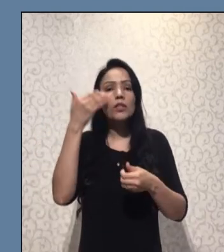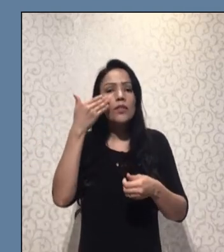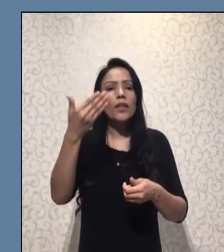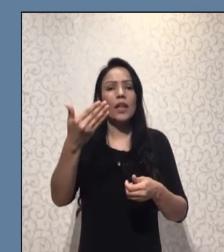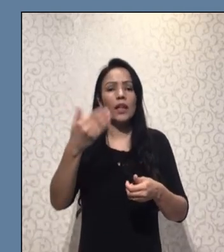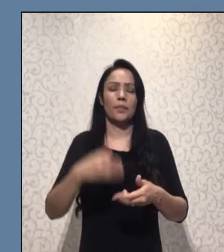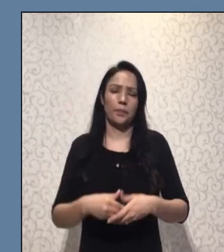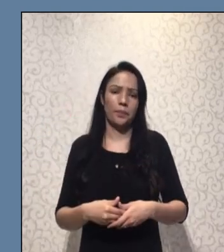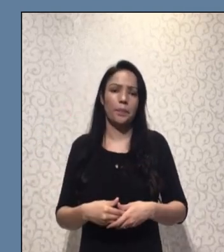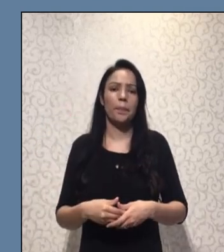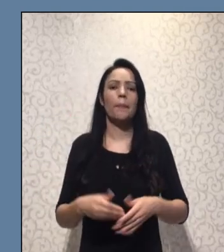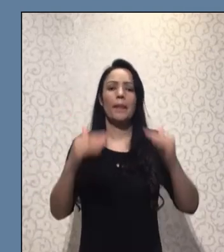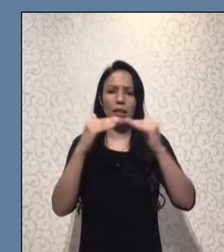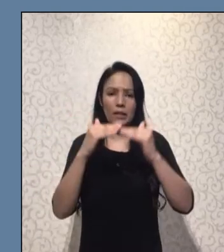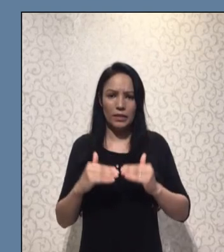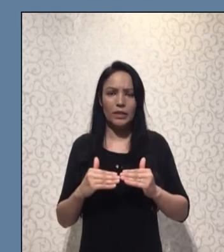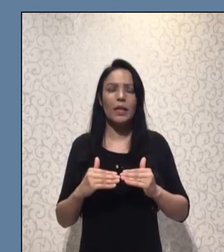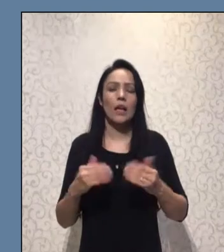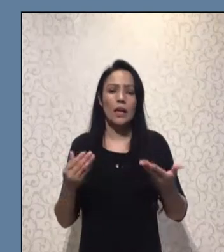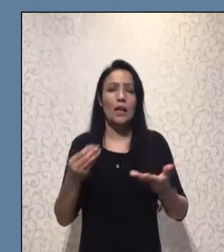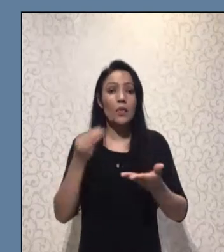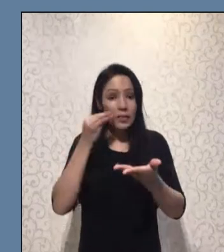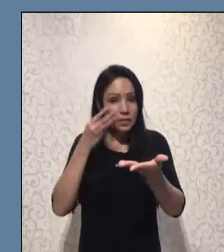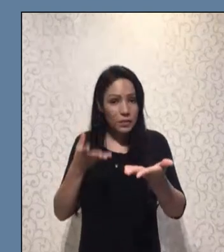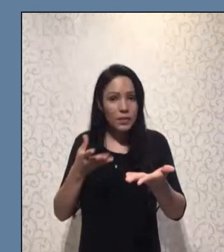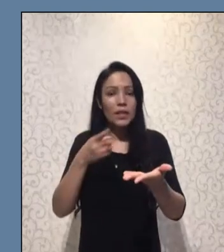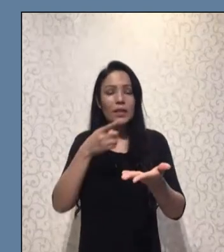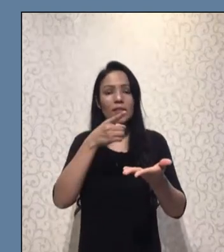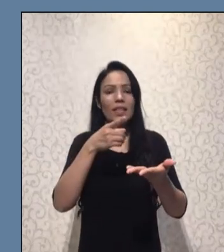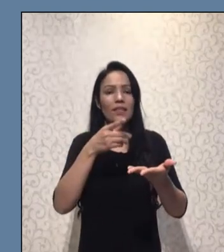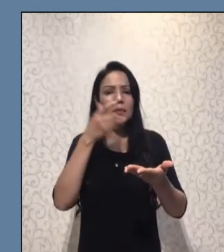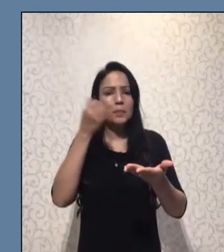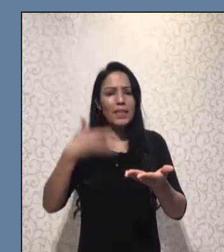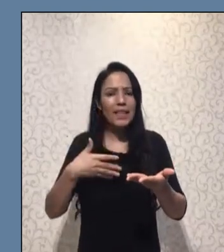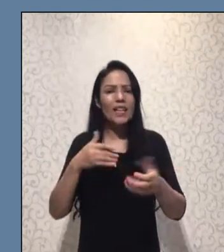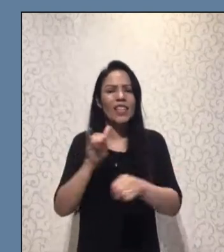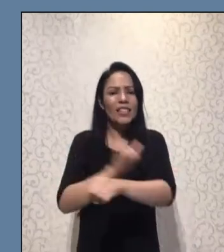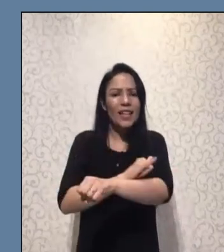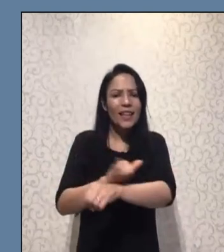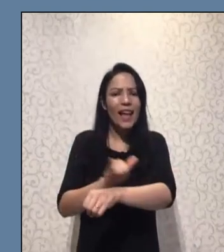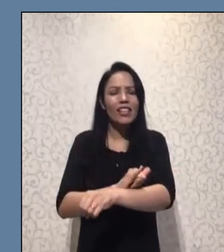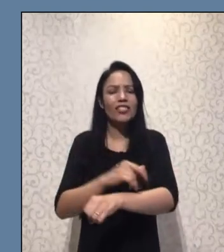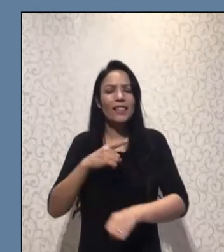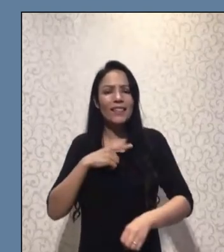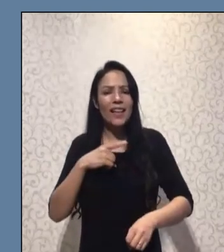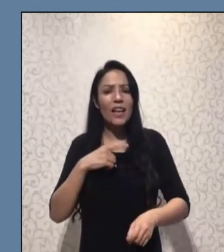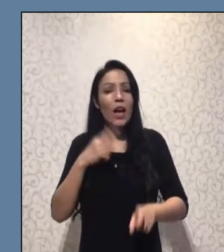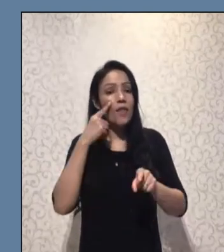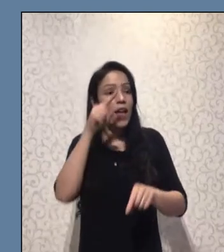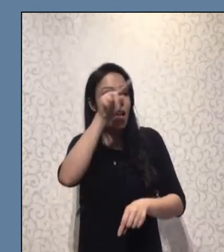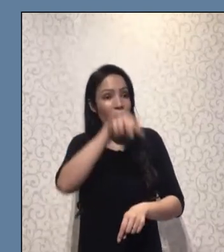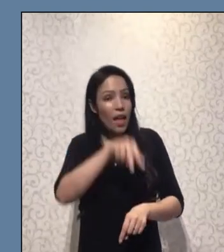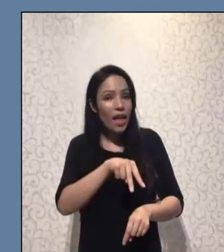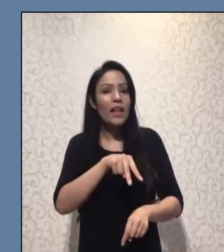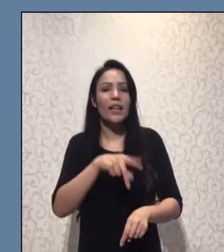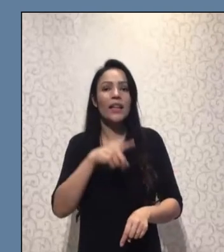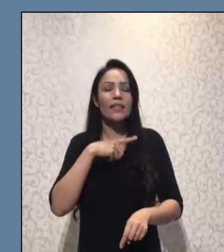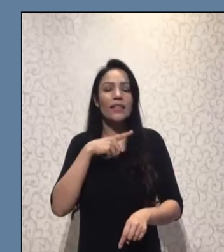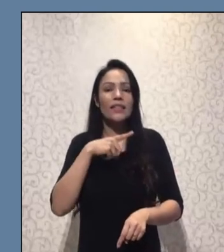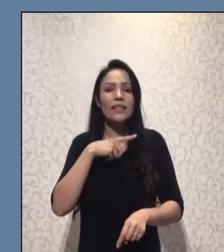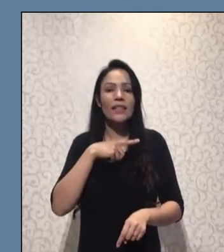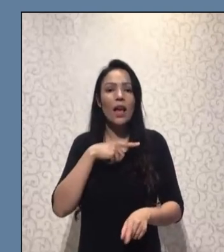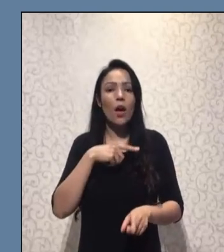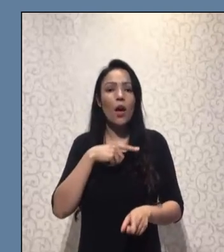sentido, o exemplo que você traz, né, dessas estratégias que olham para o acervo e dentro do acervo extraem